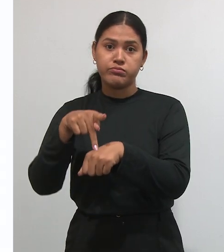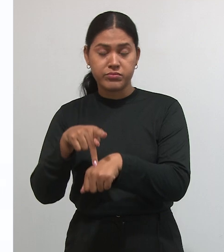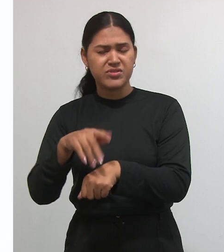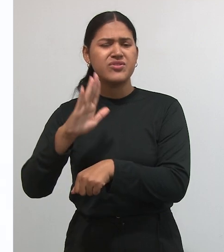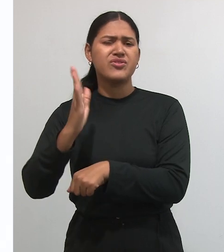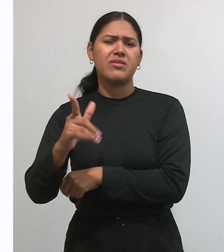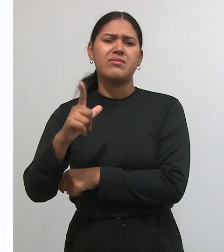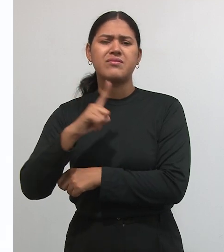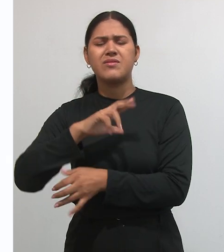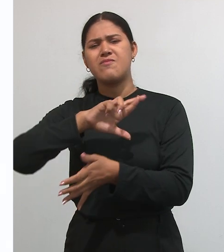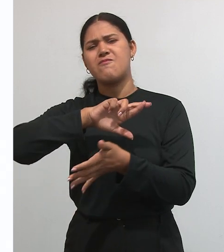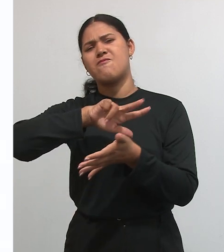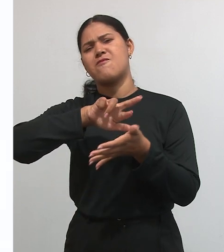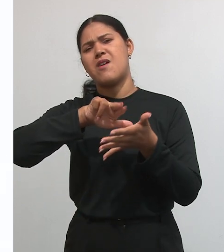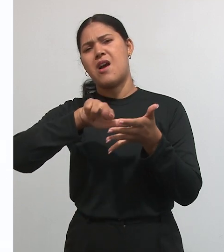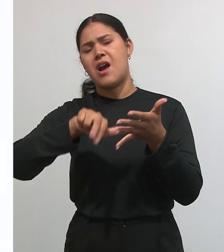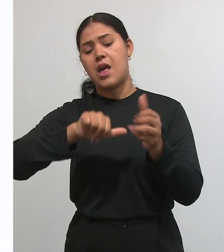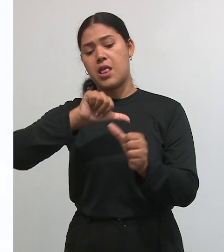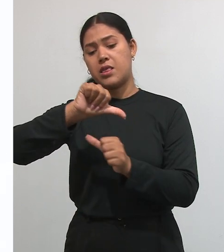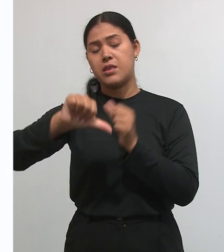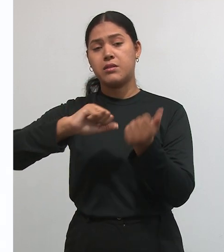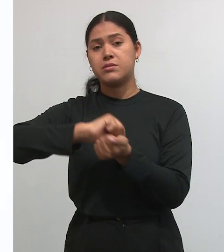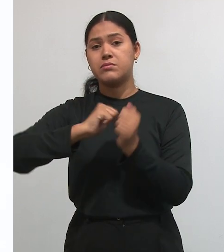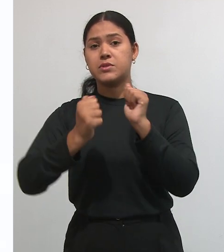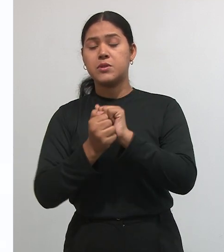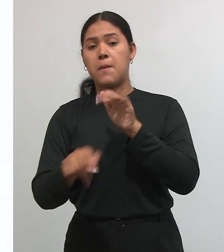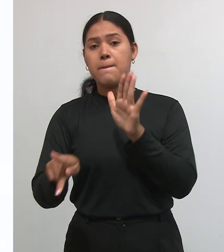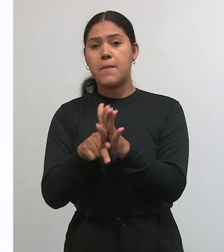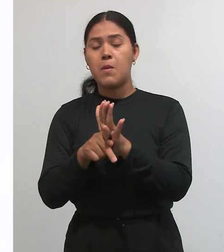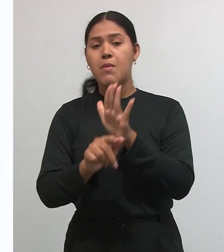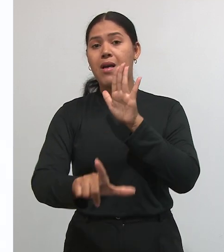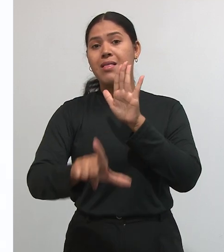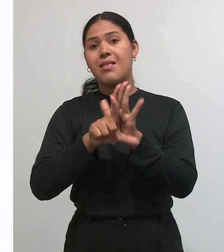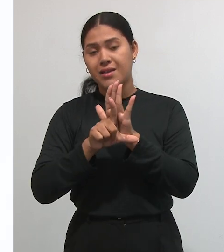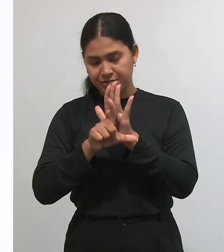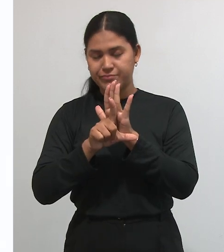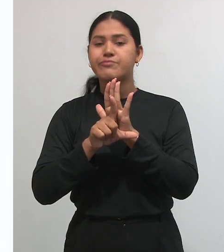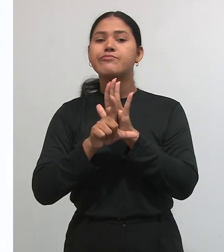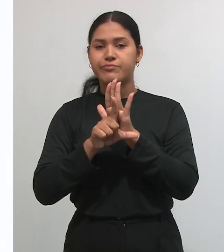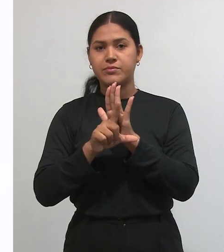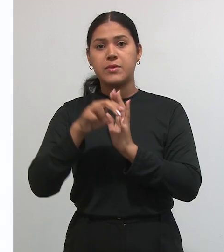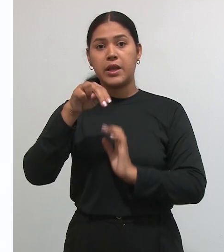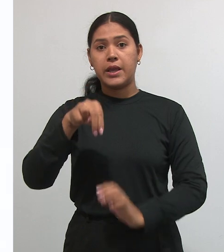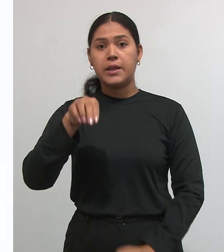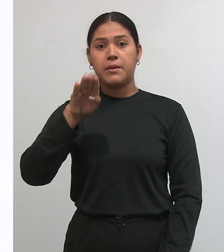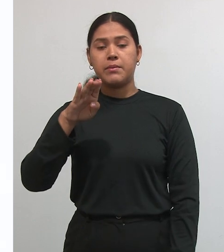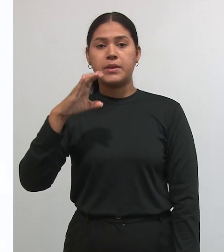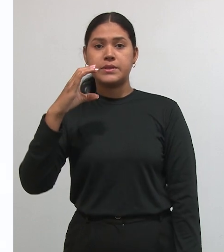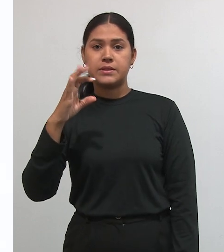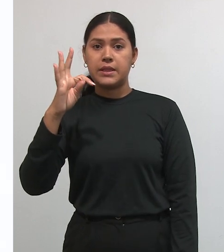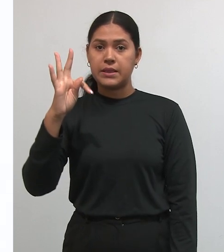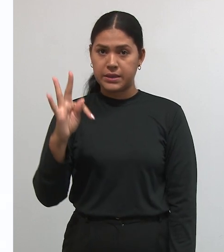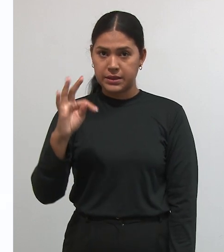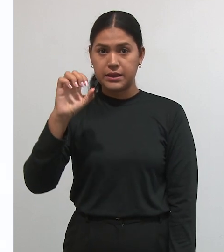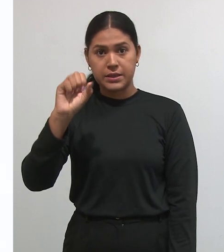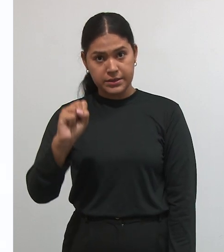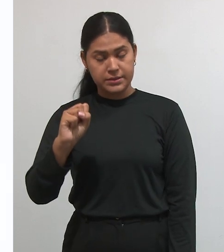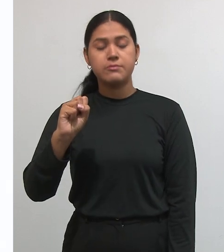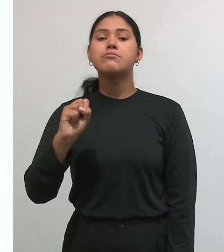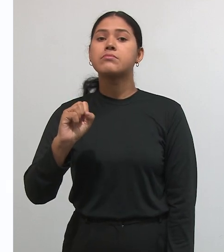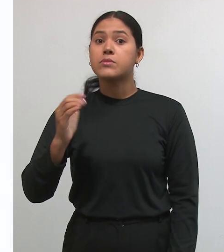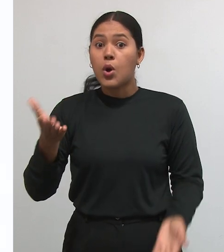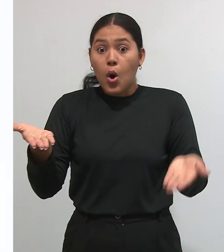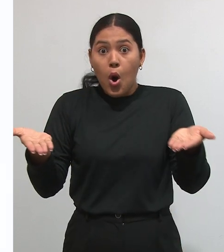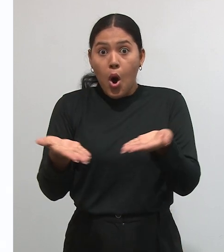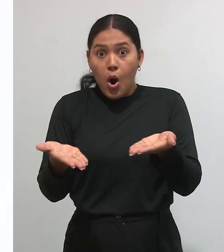inúmeras revogações e alterações nas legislações, principalmente das NBCTs, né? E agora a